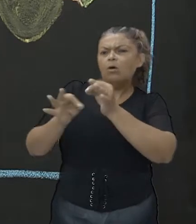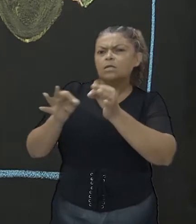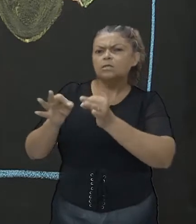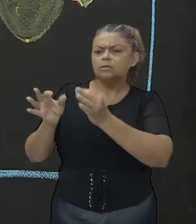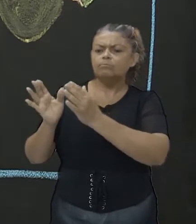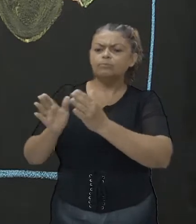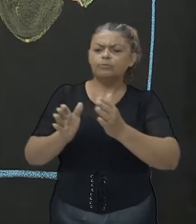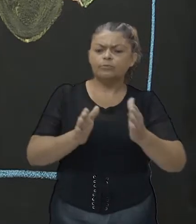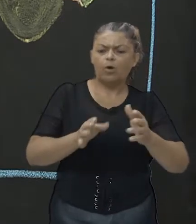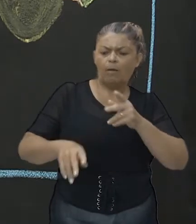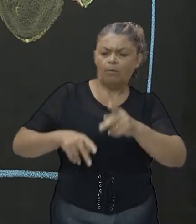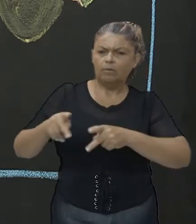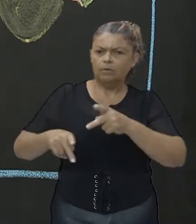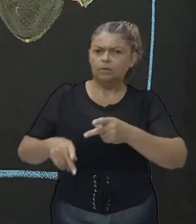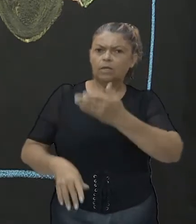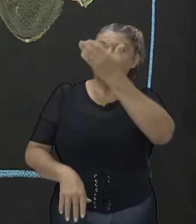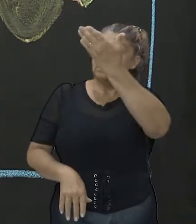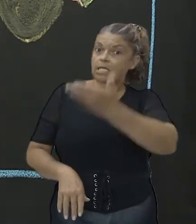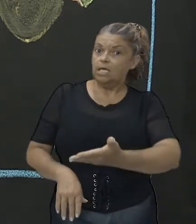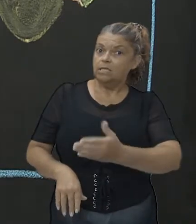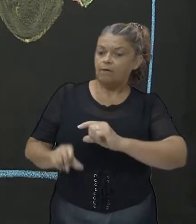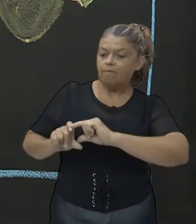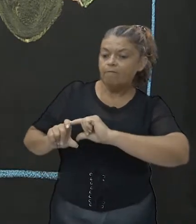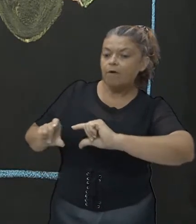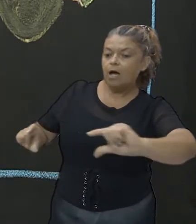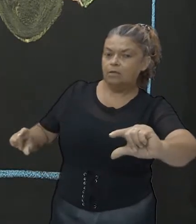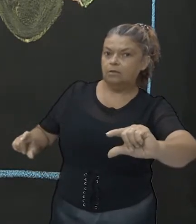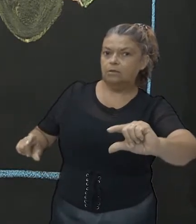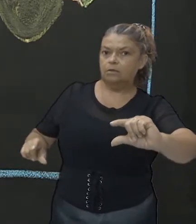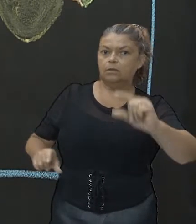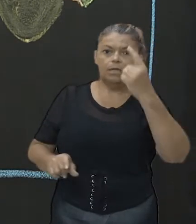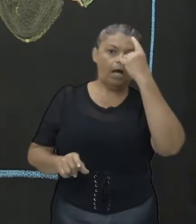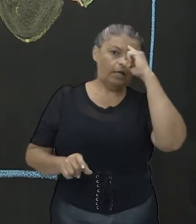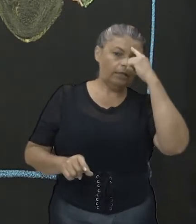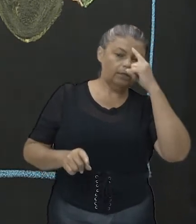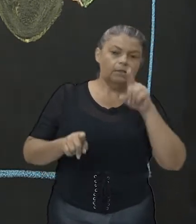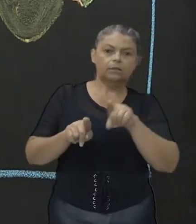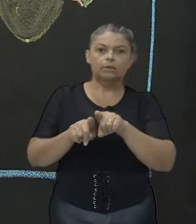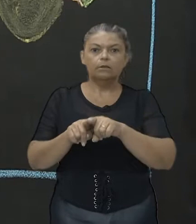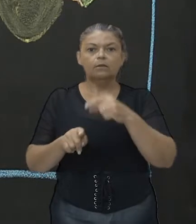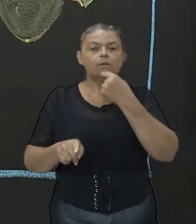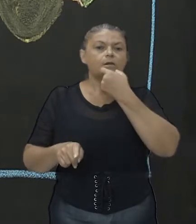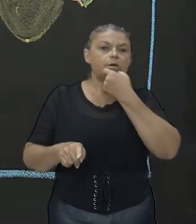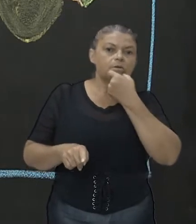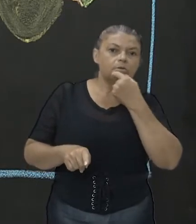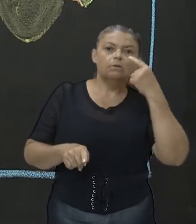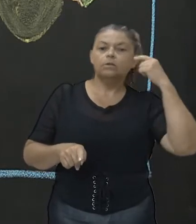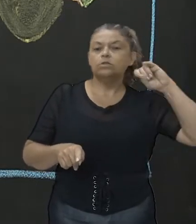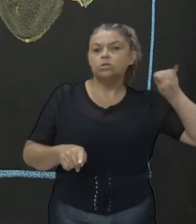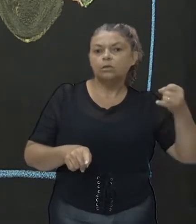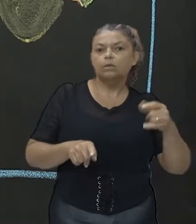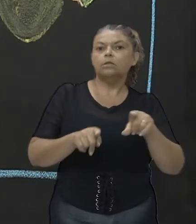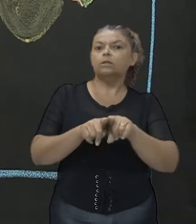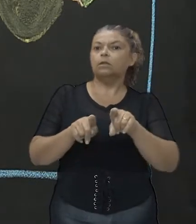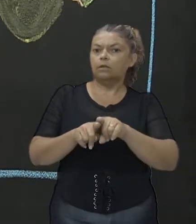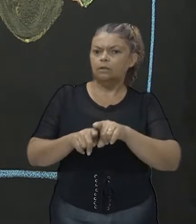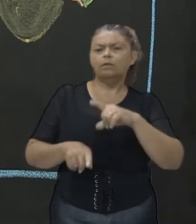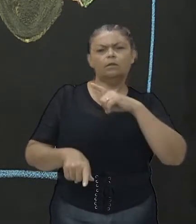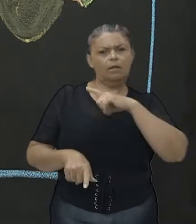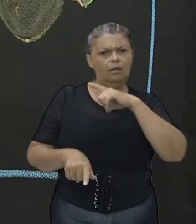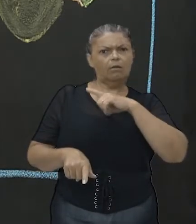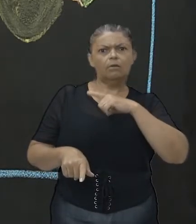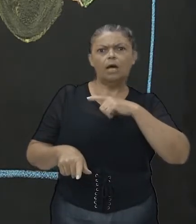Veja que nessa faixa entre a Índia, Bangladesh, China, Japão, é onde teremos